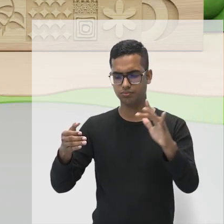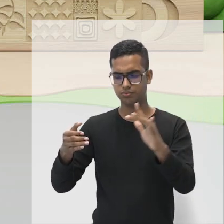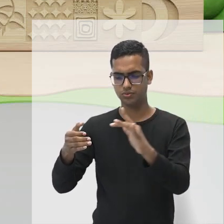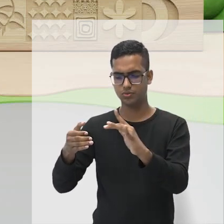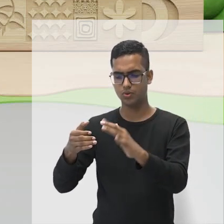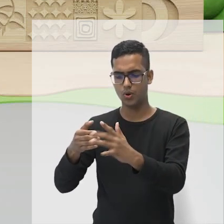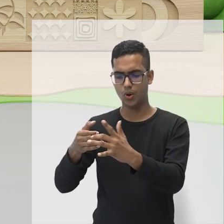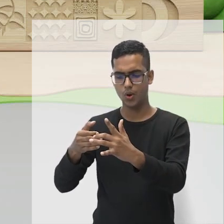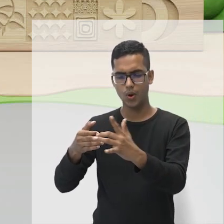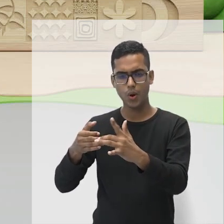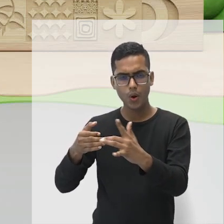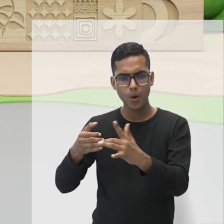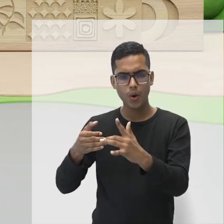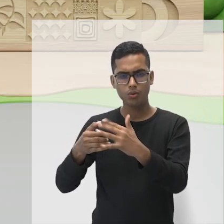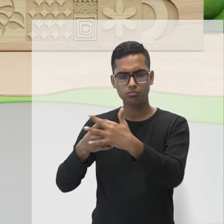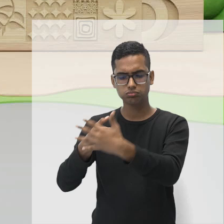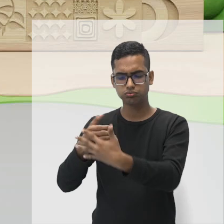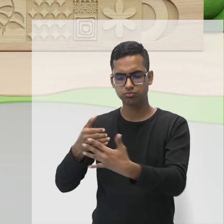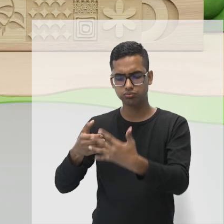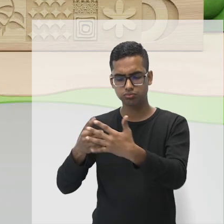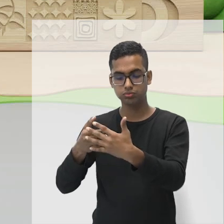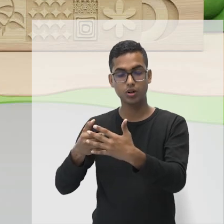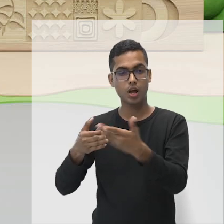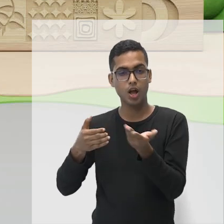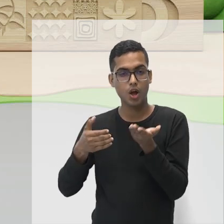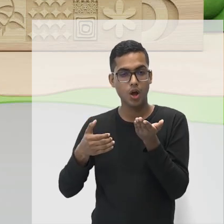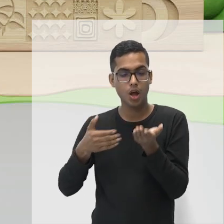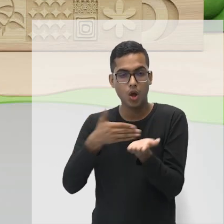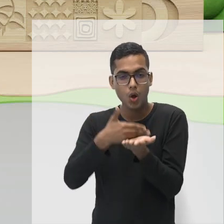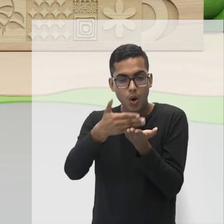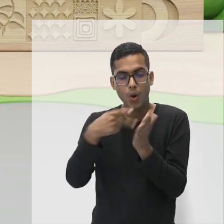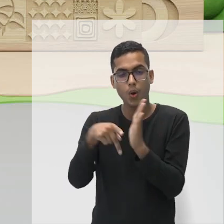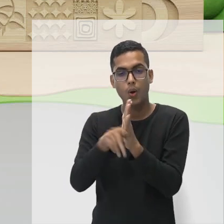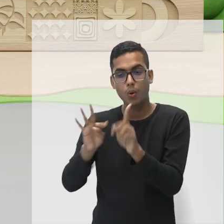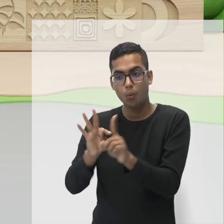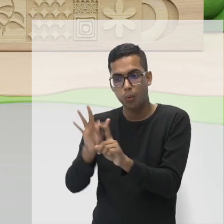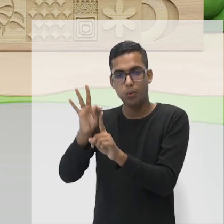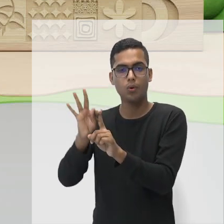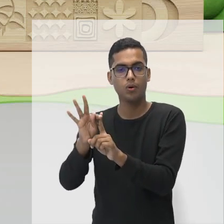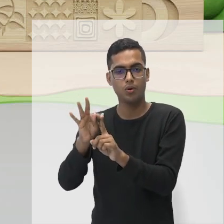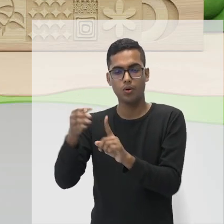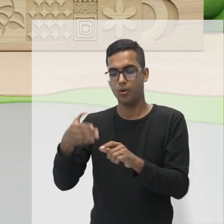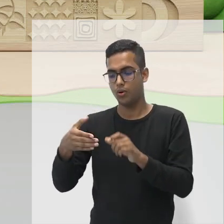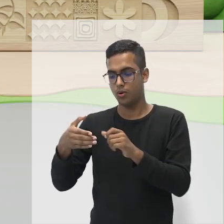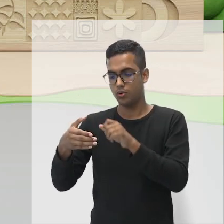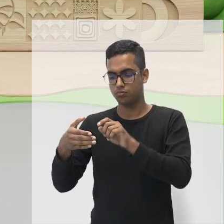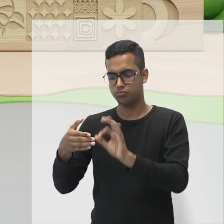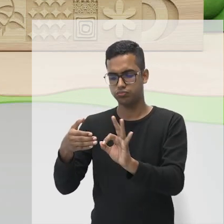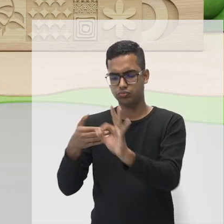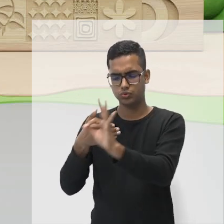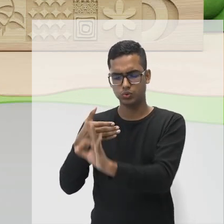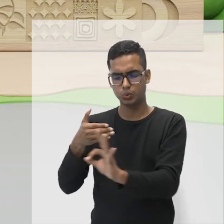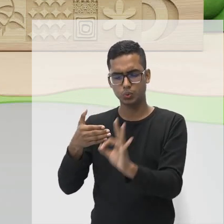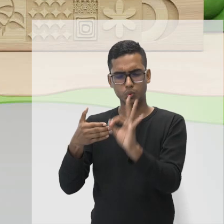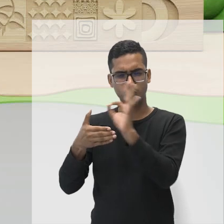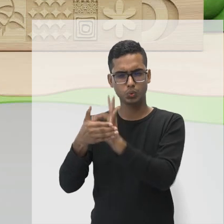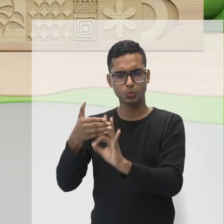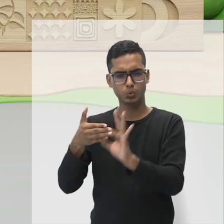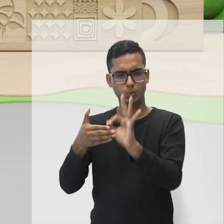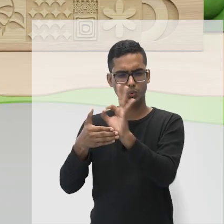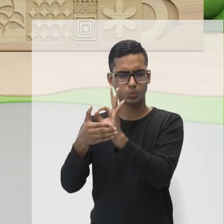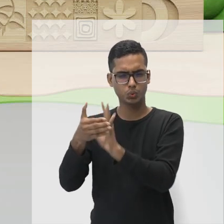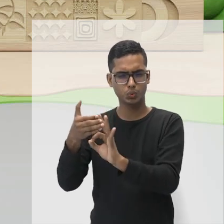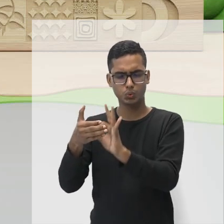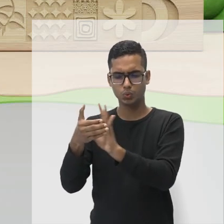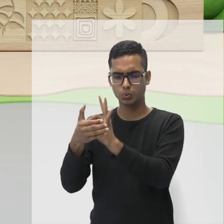vidro, né, e o atrito entre as temperaturas faz com que as gotículas se formem